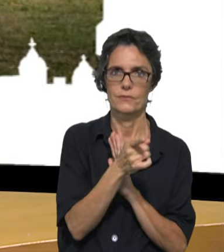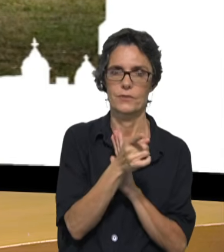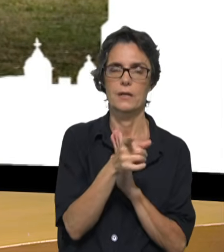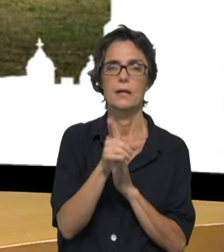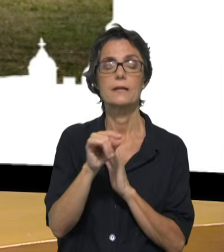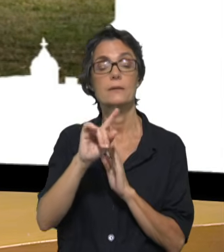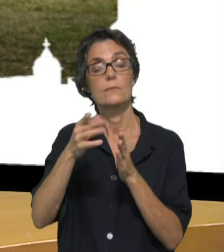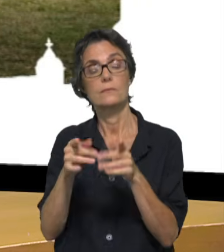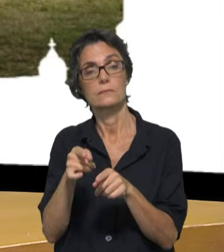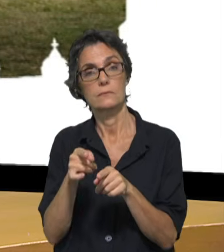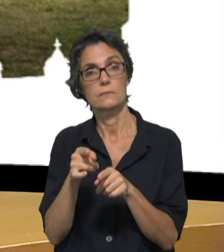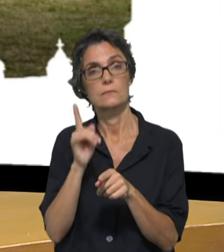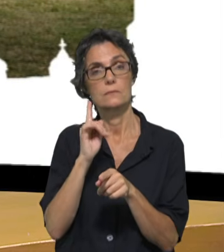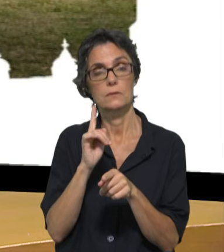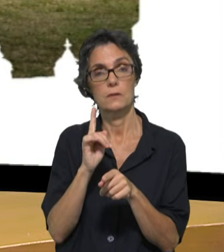importante.